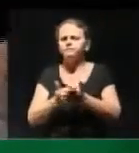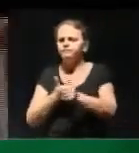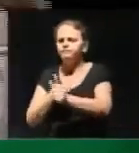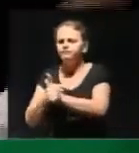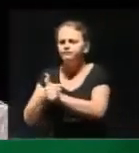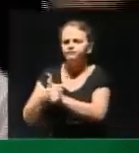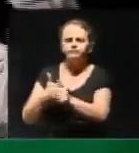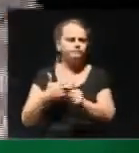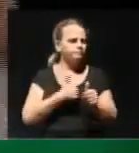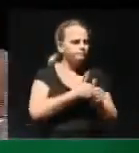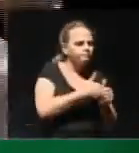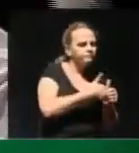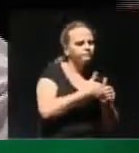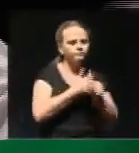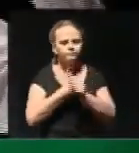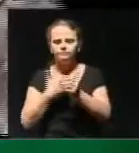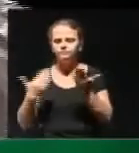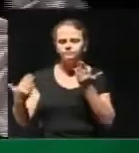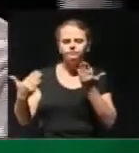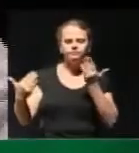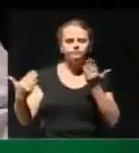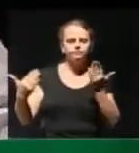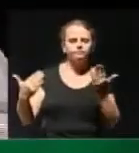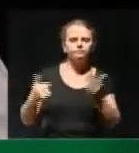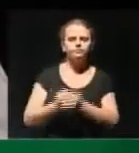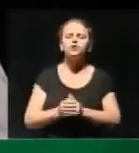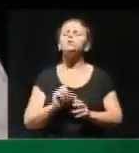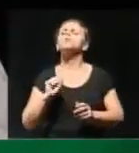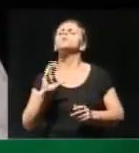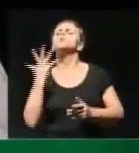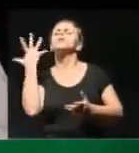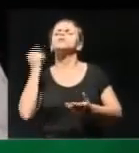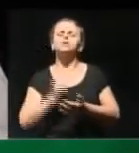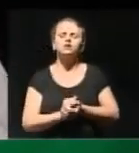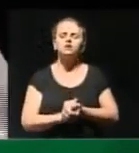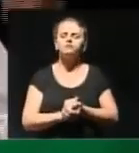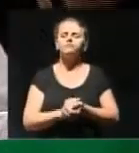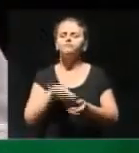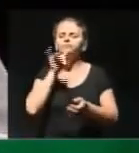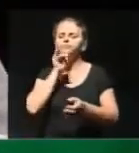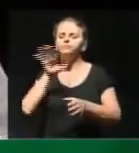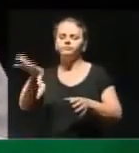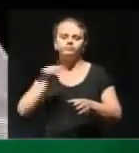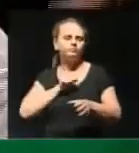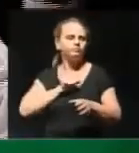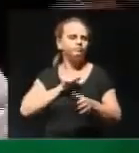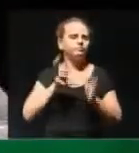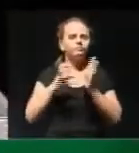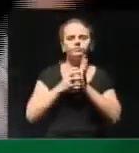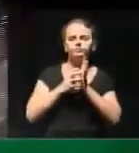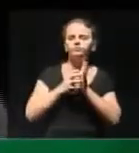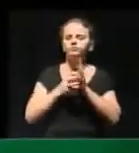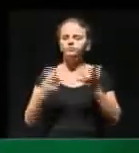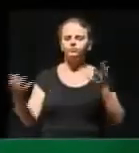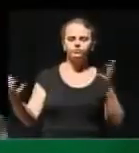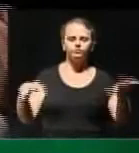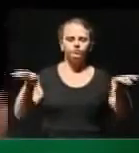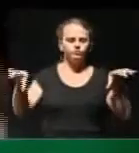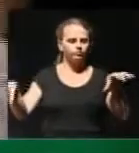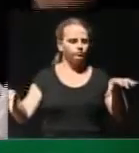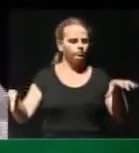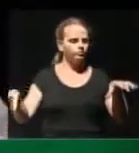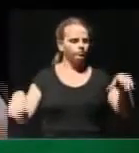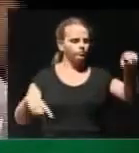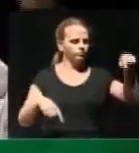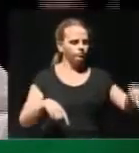ver o quanto que aconteceu de transmissão nesses dois braços do estudo. E o que se observou é que no braço em que